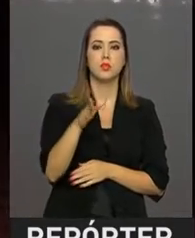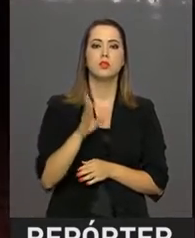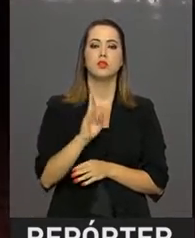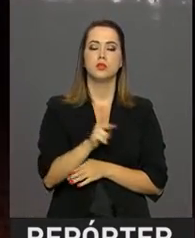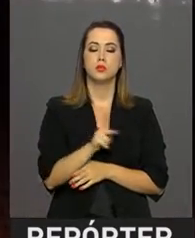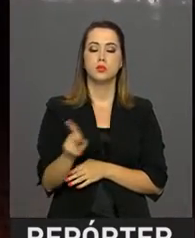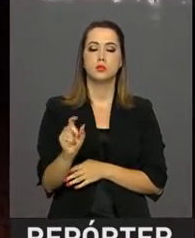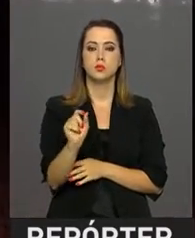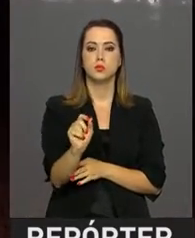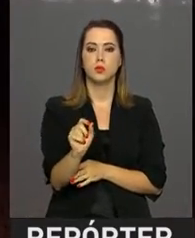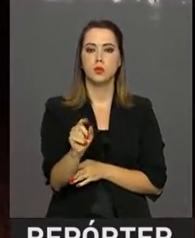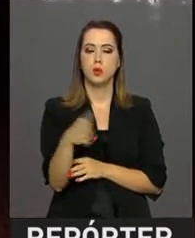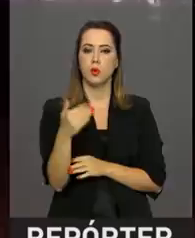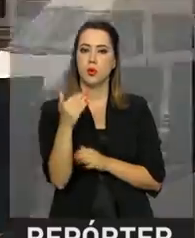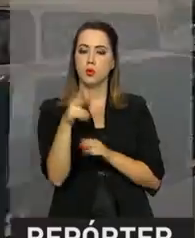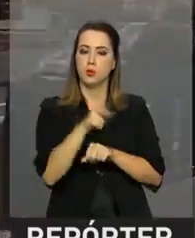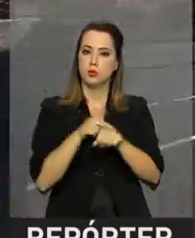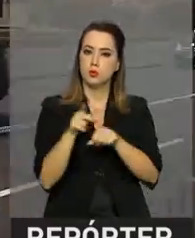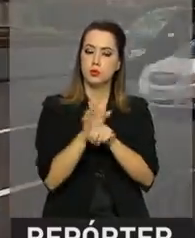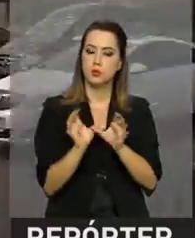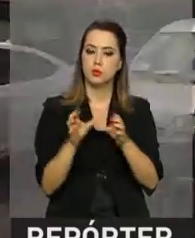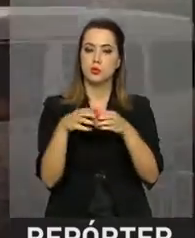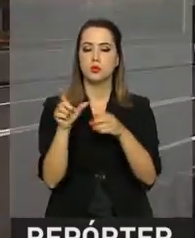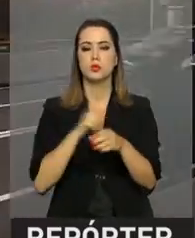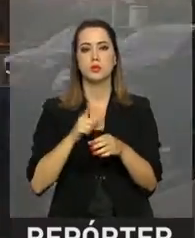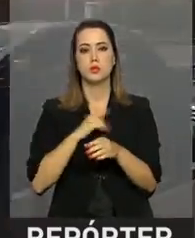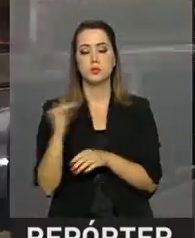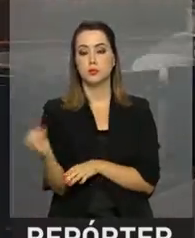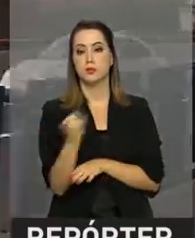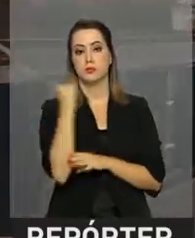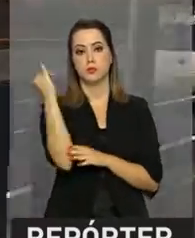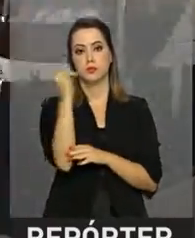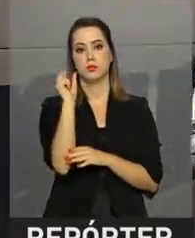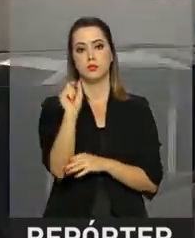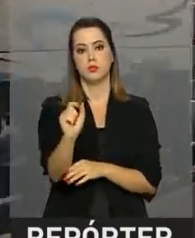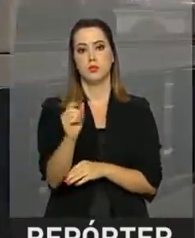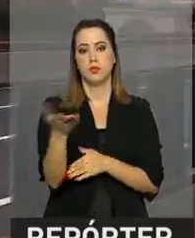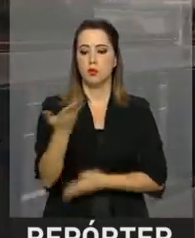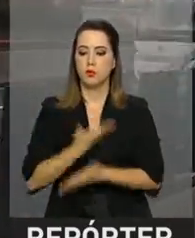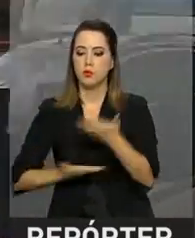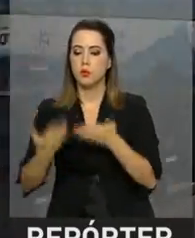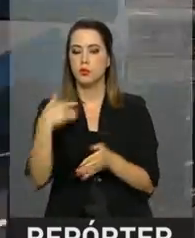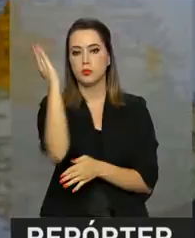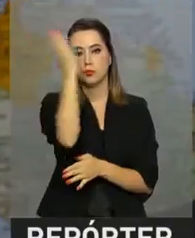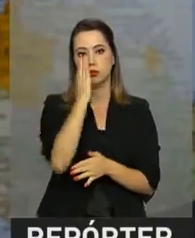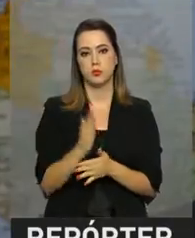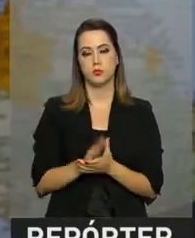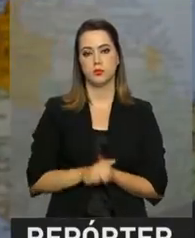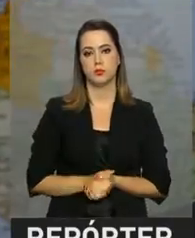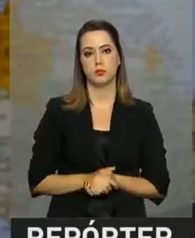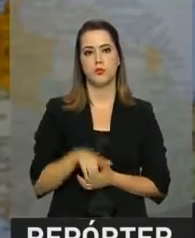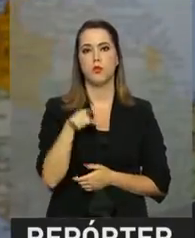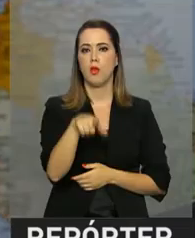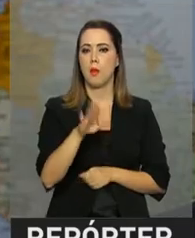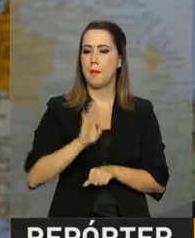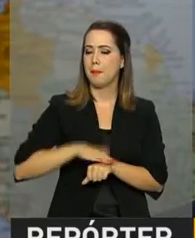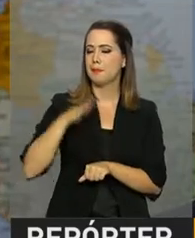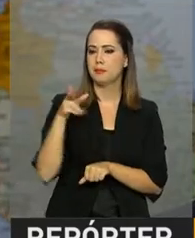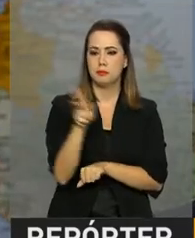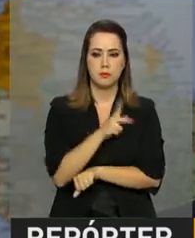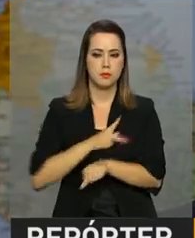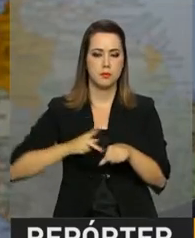presidência chinesa. Os países do grupo também têm um peso importante para o comércio brasileiro. São as maiores economias,